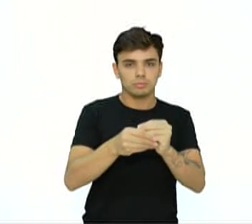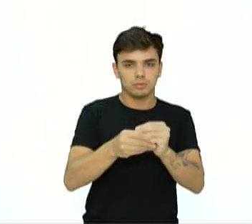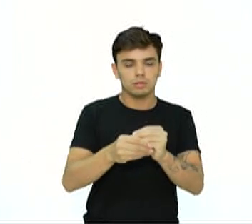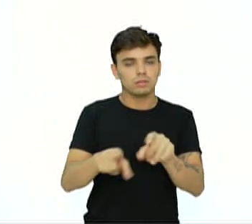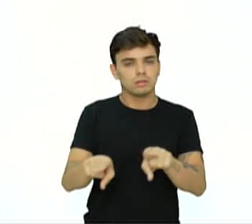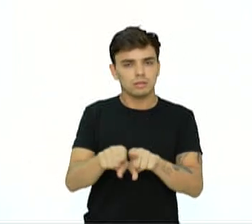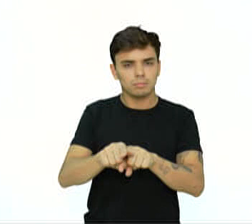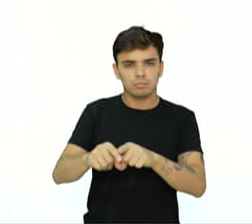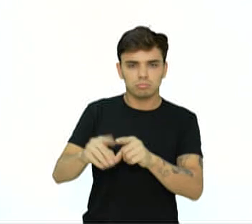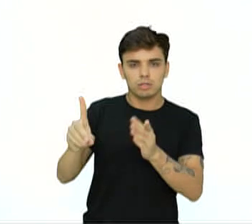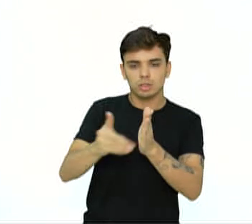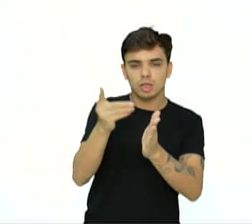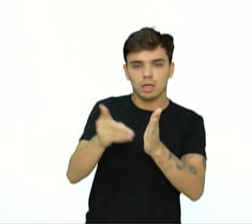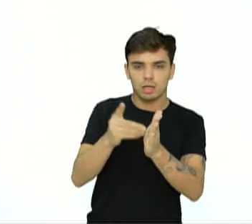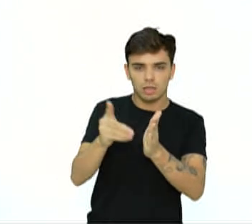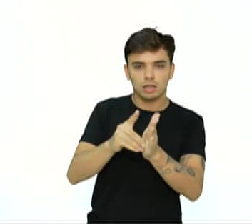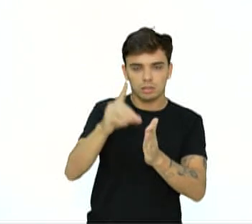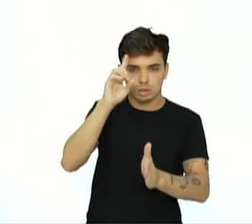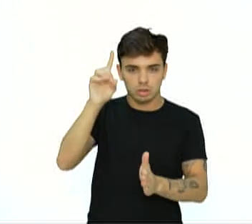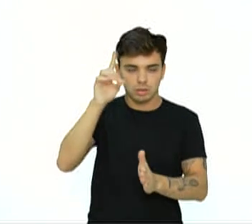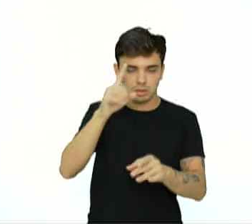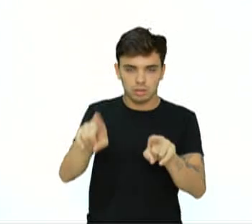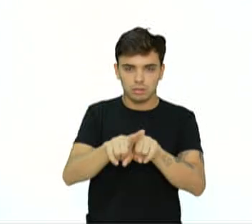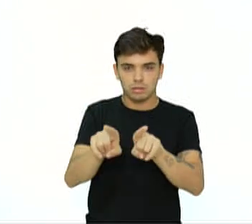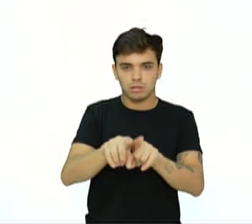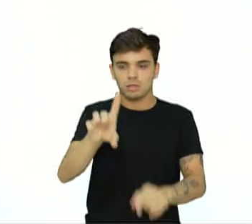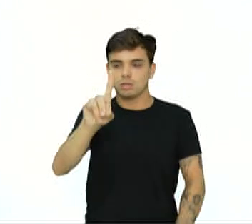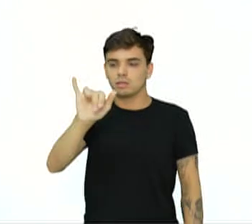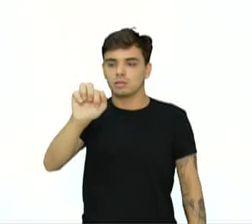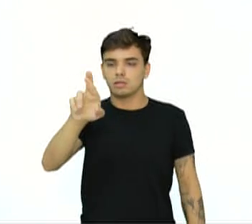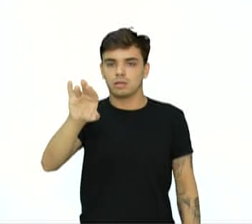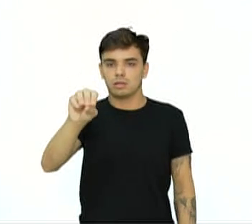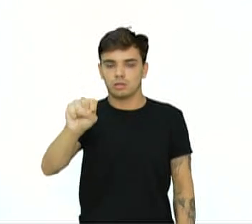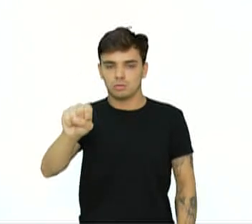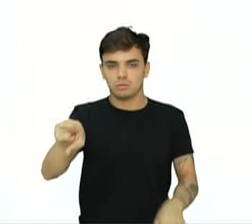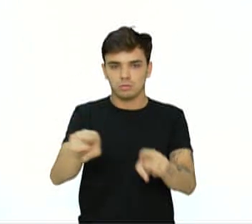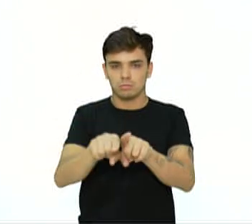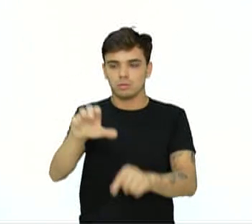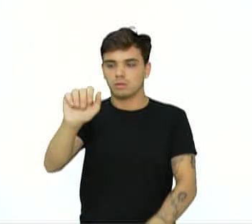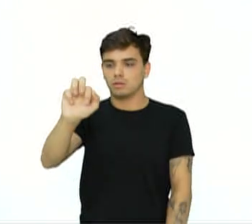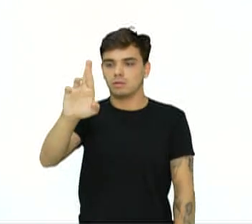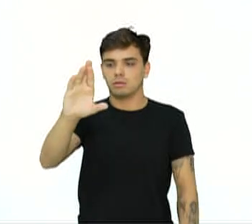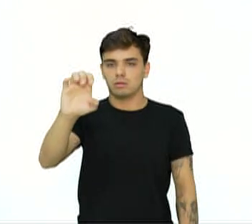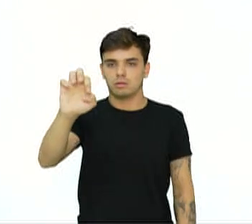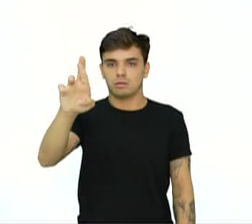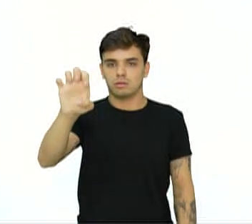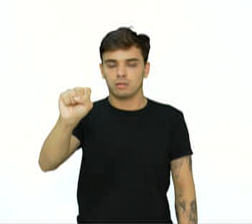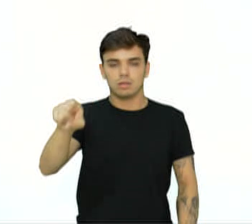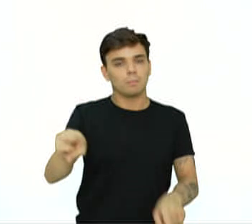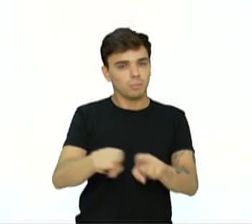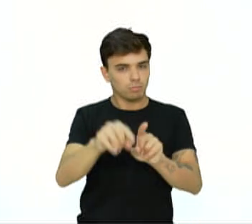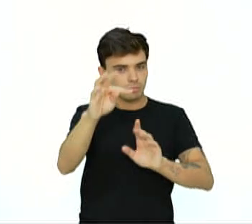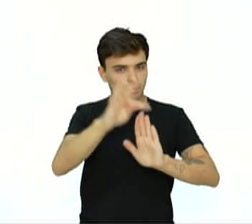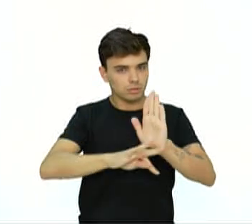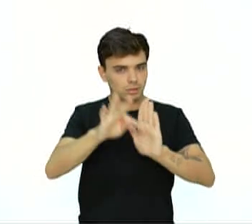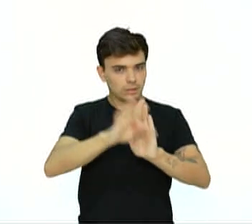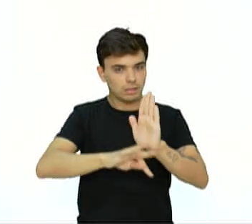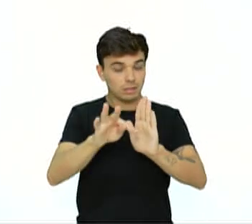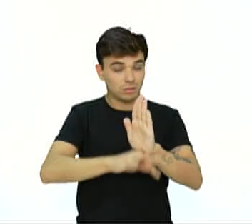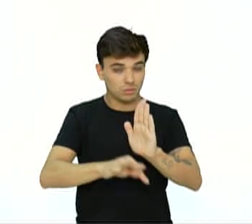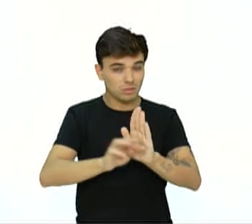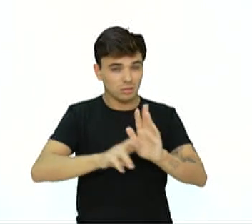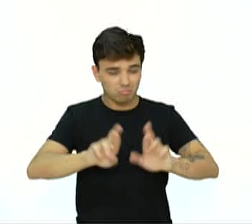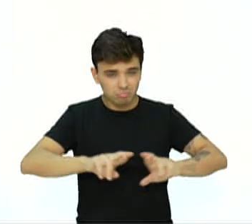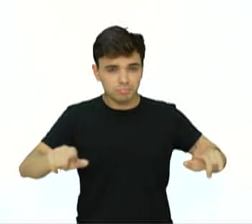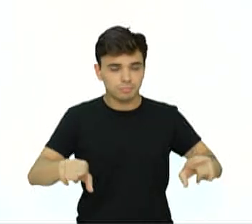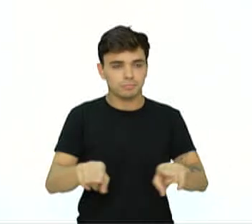em diários, né, chamados Diários do Cárcere. Esse é um deles, o texto da indiferença. Ele